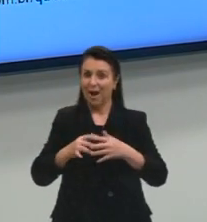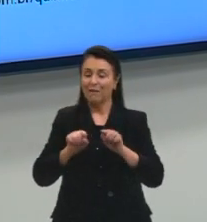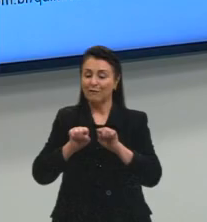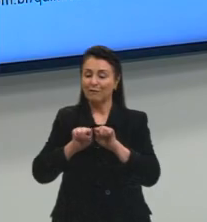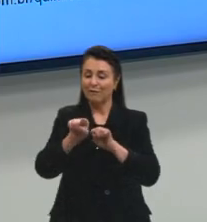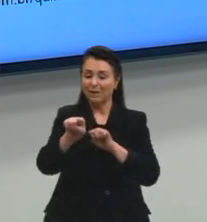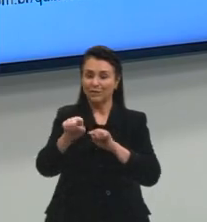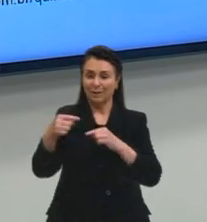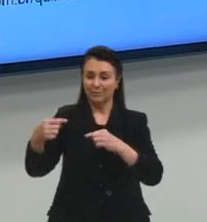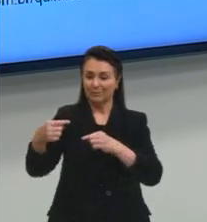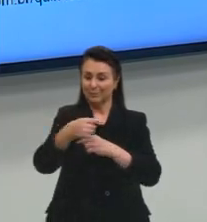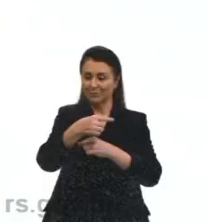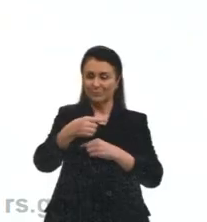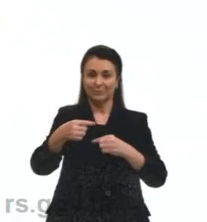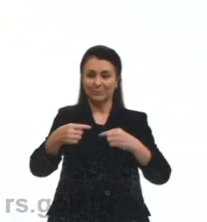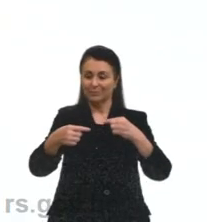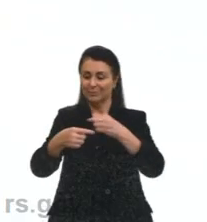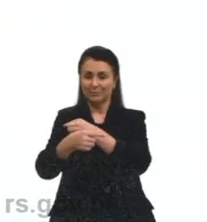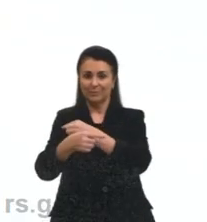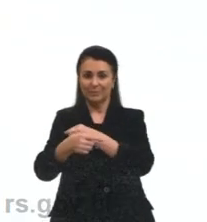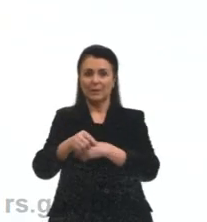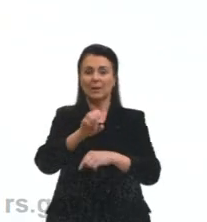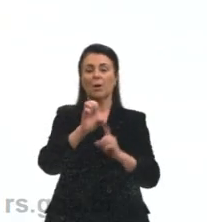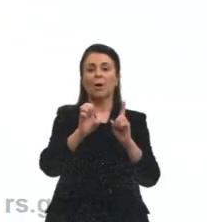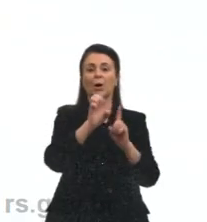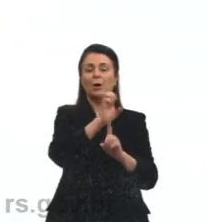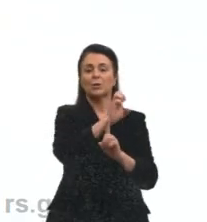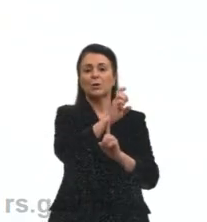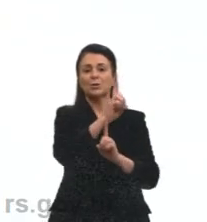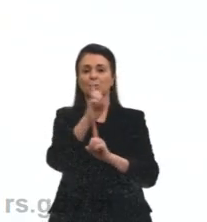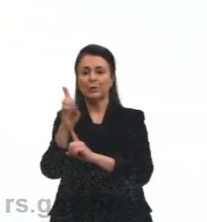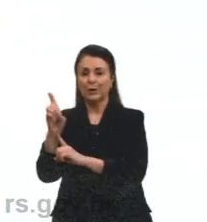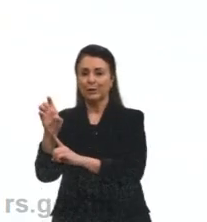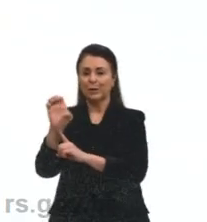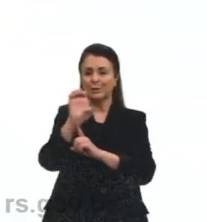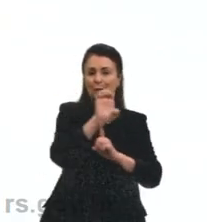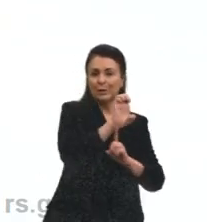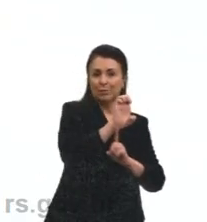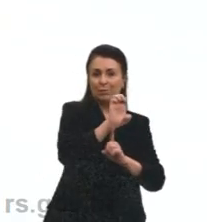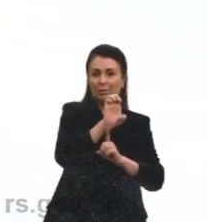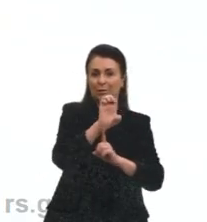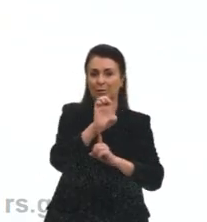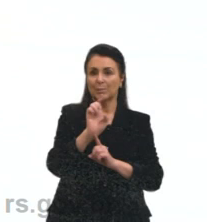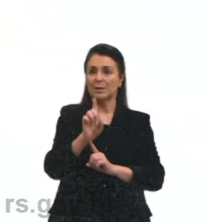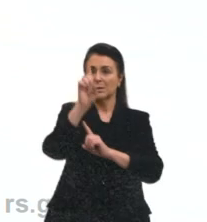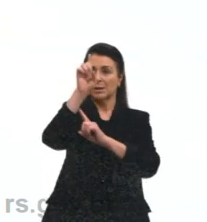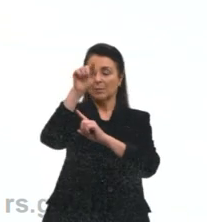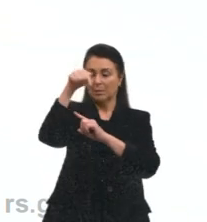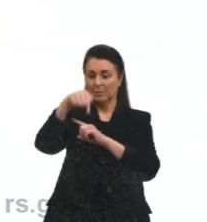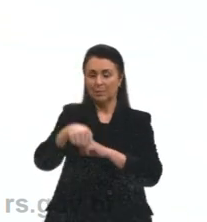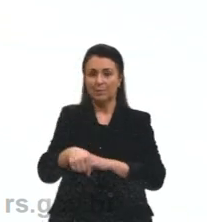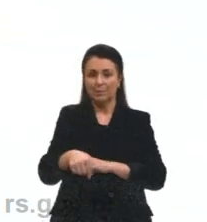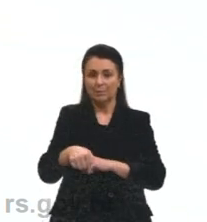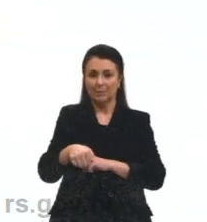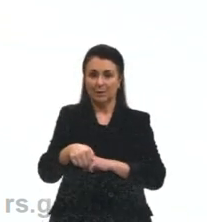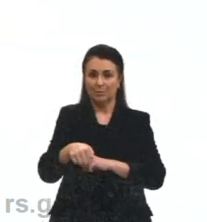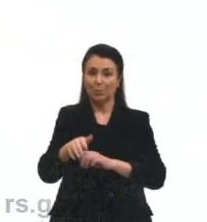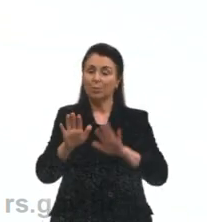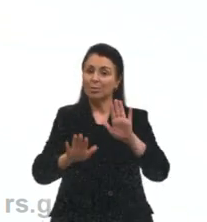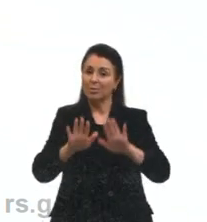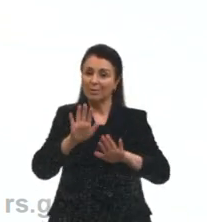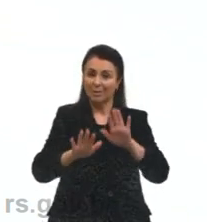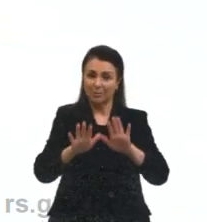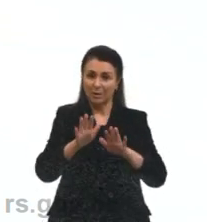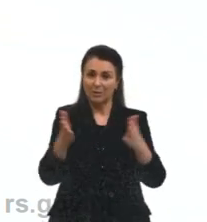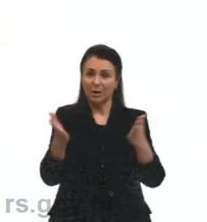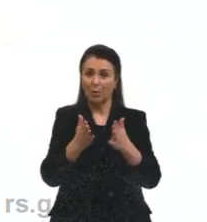então sentido que nós estávamos fazendo era esquerda para direita direita esquerda cima para baixo baixo para cima né então agora já entra